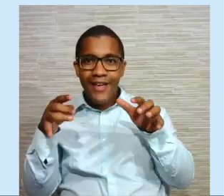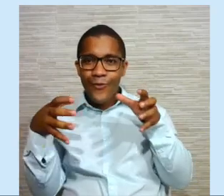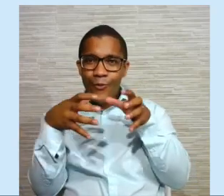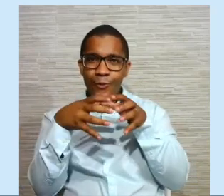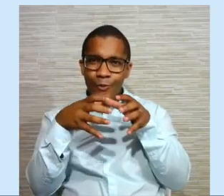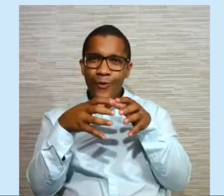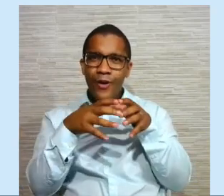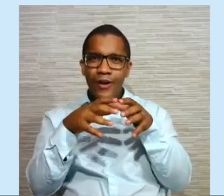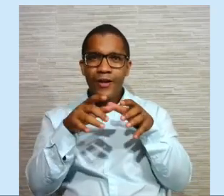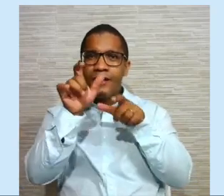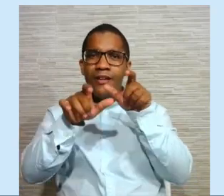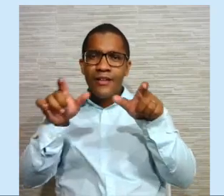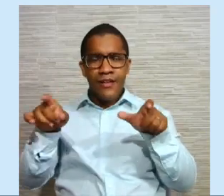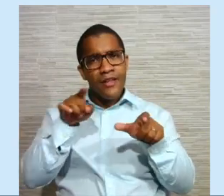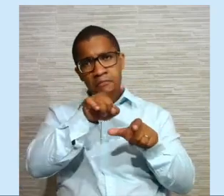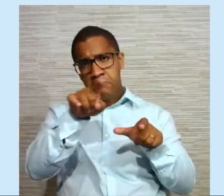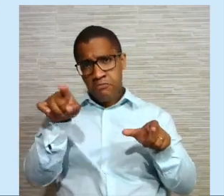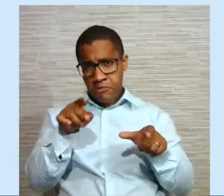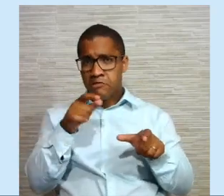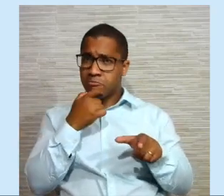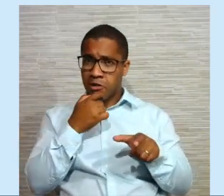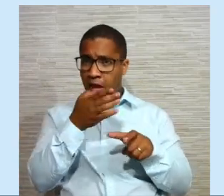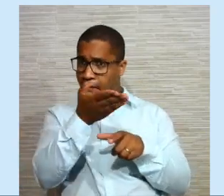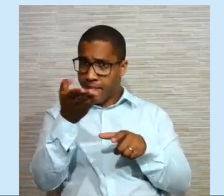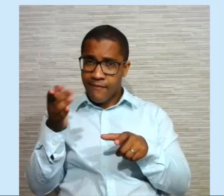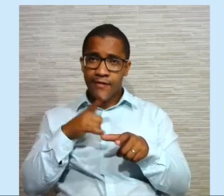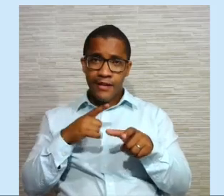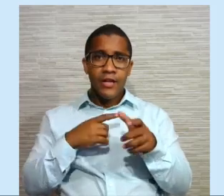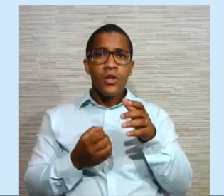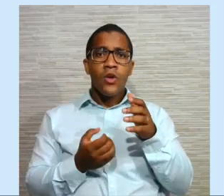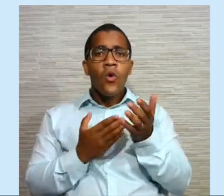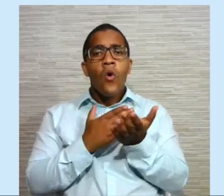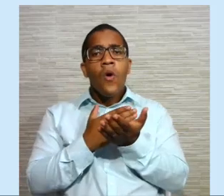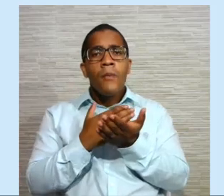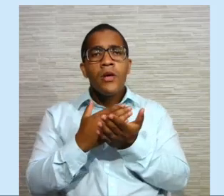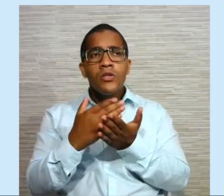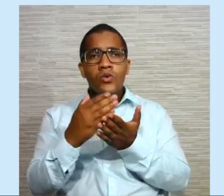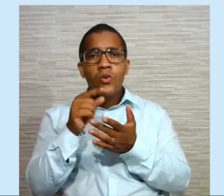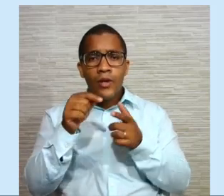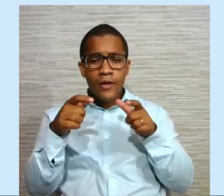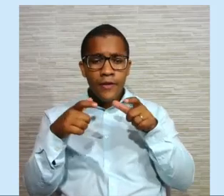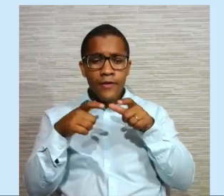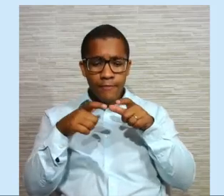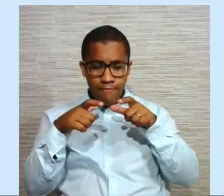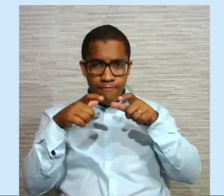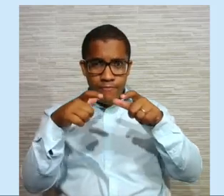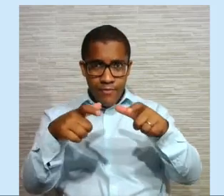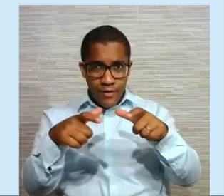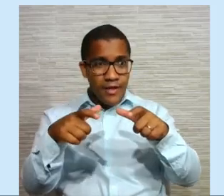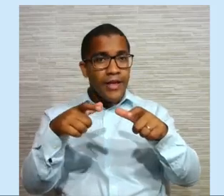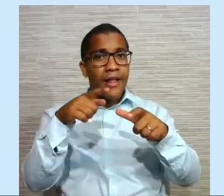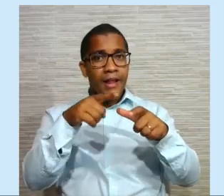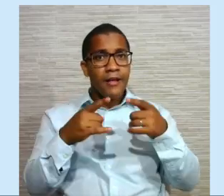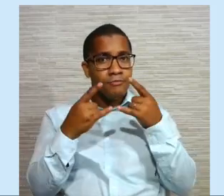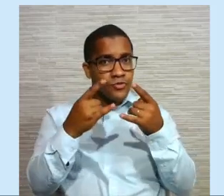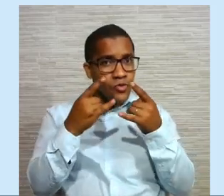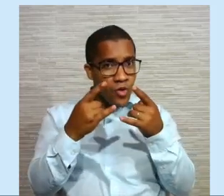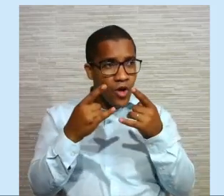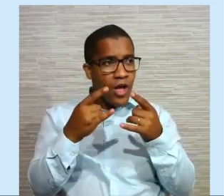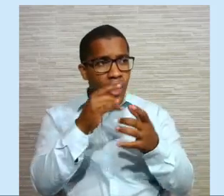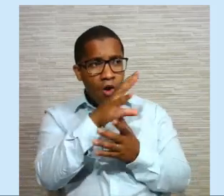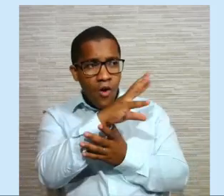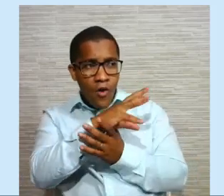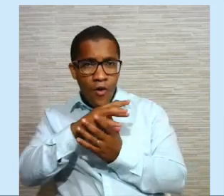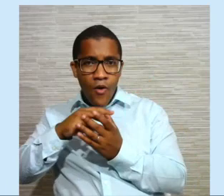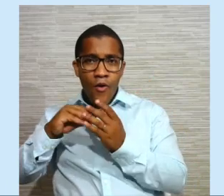garotos ingleses, sem ter o que fazer também, começaram a ouvir os discos dos roqueiros, né? Dos roqueiros